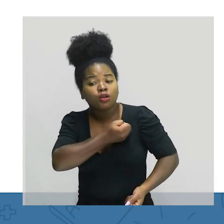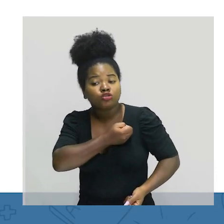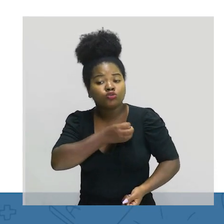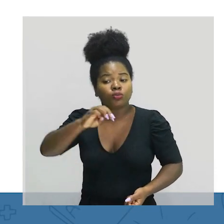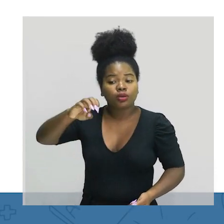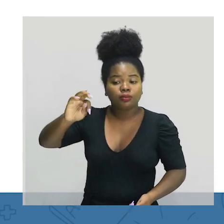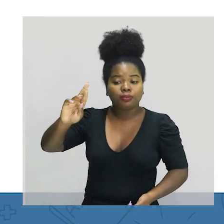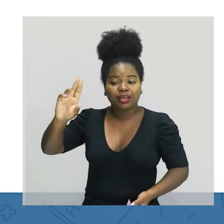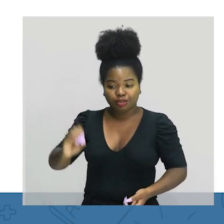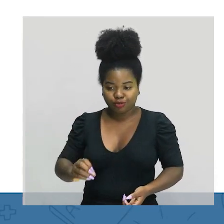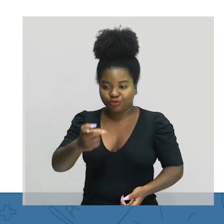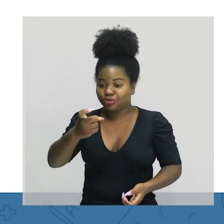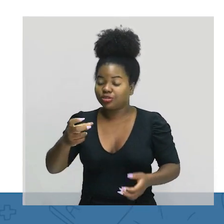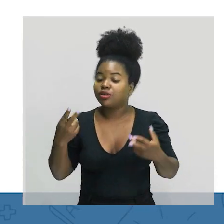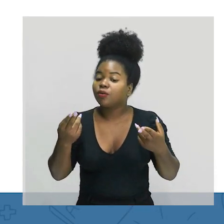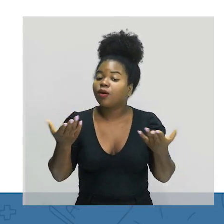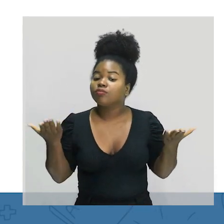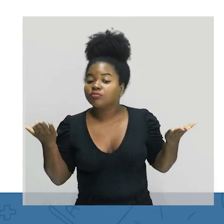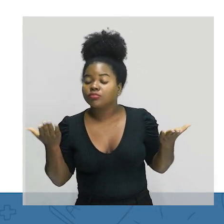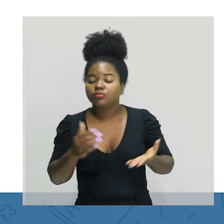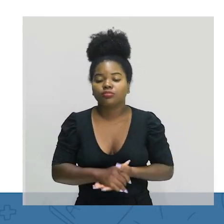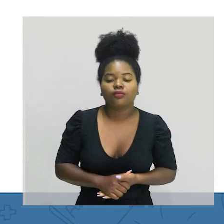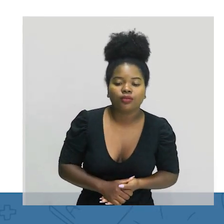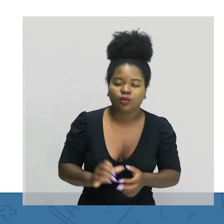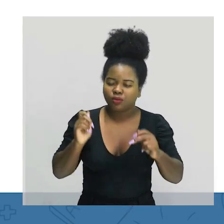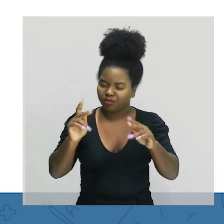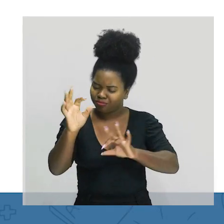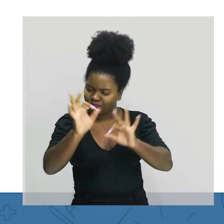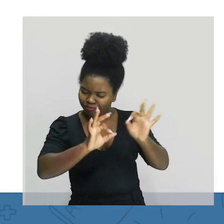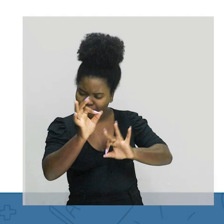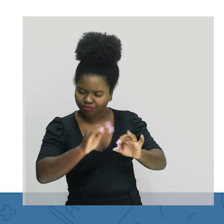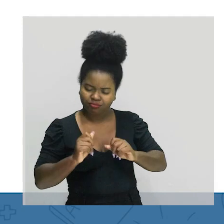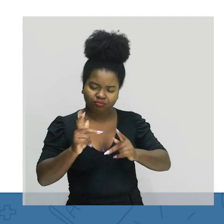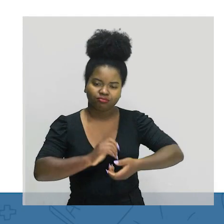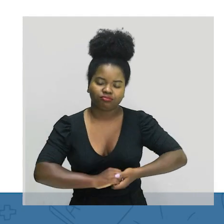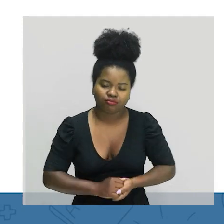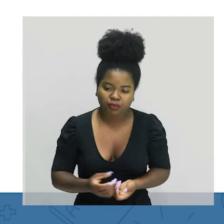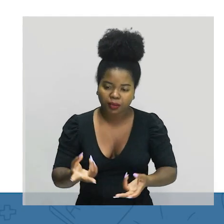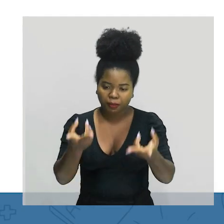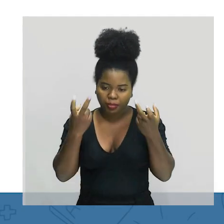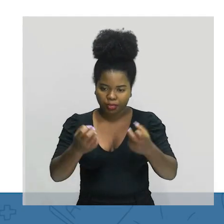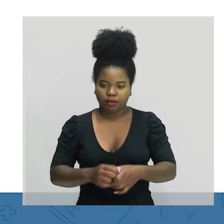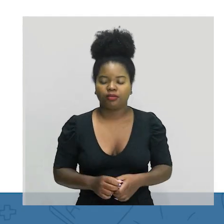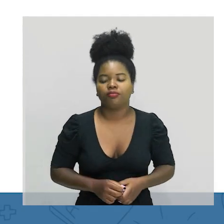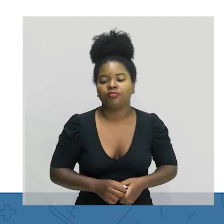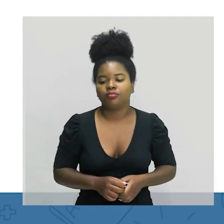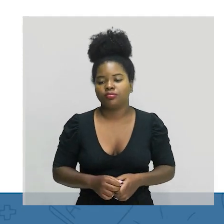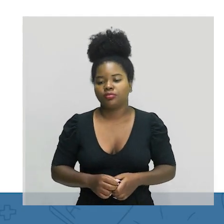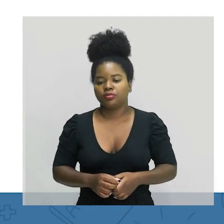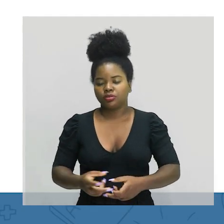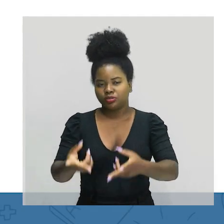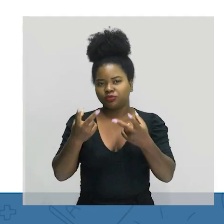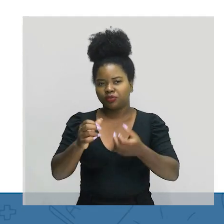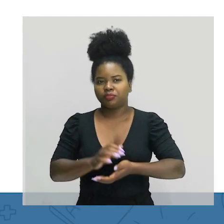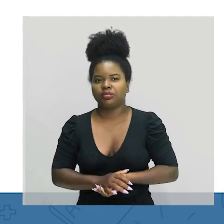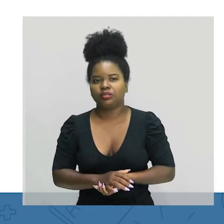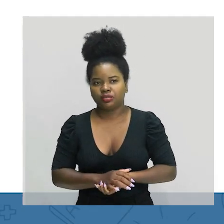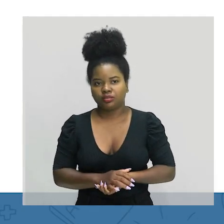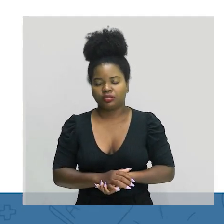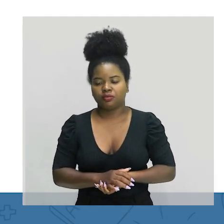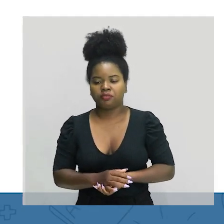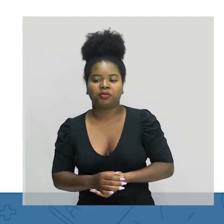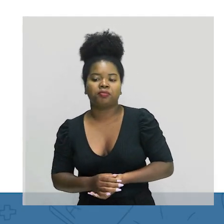de x é igual a... Ok, turminha? Então veja só. A gente vai olhar de frente assim, ó, uma vista frontal